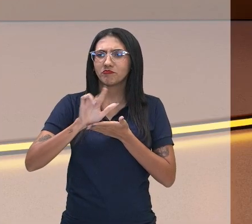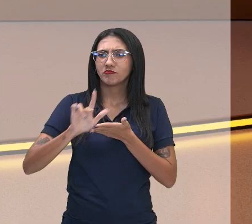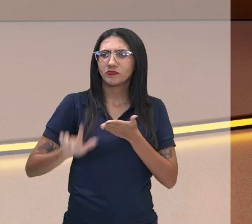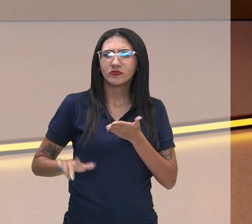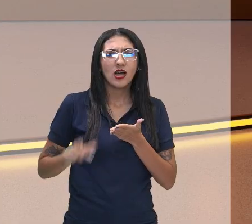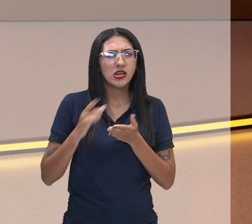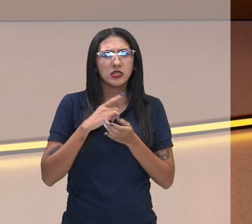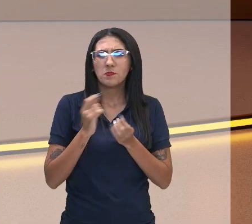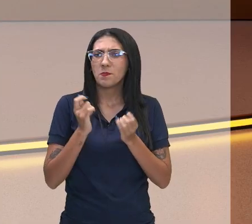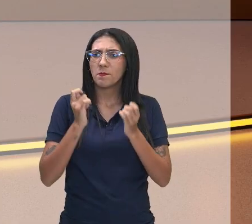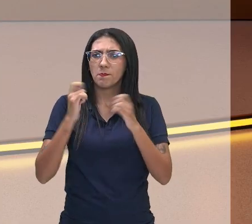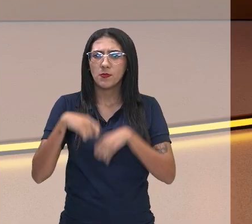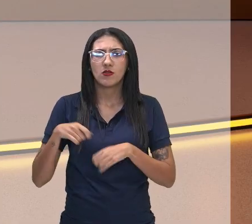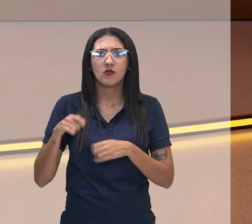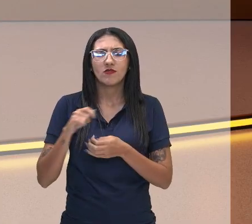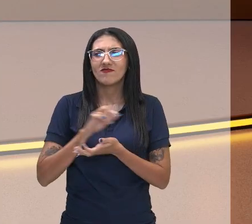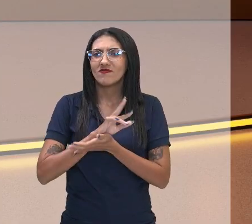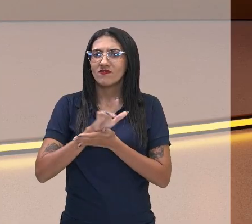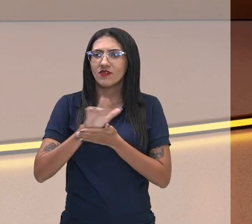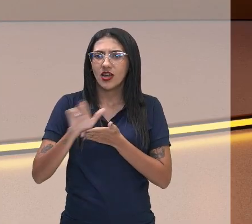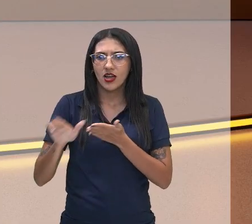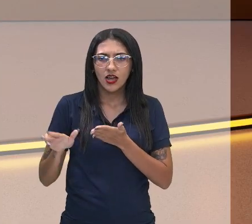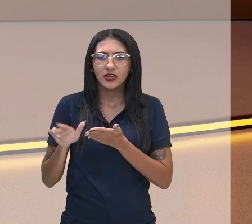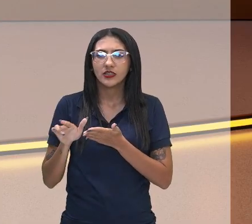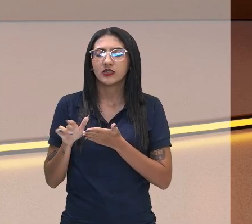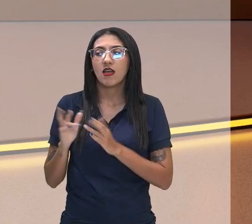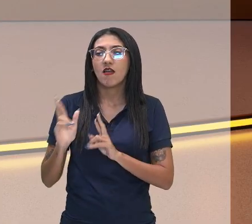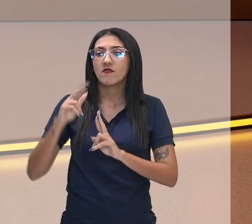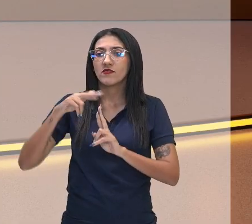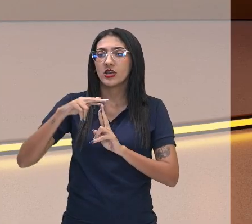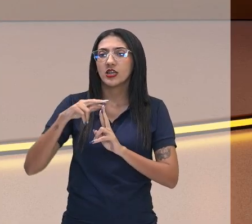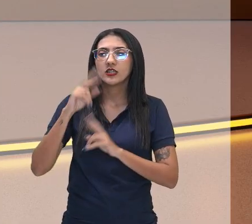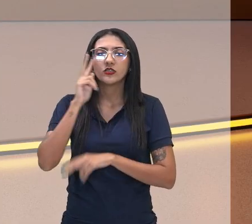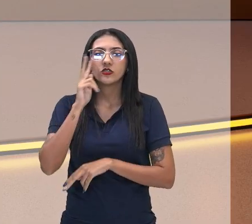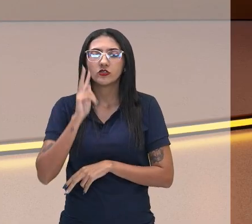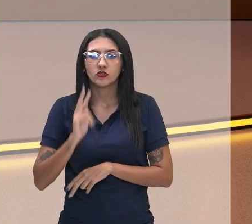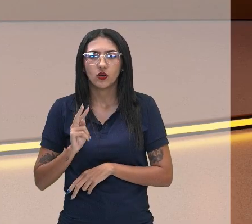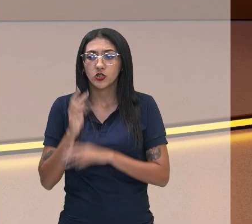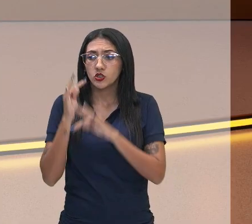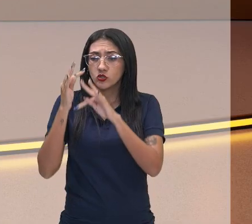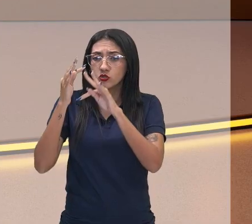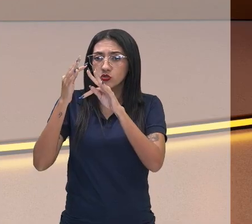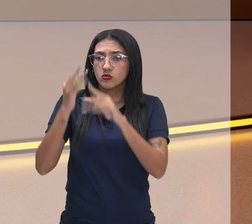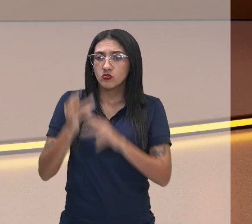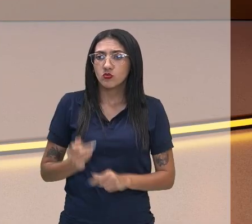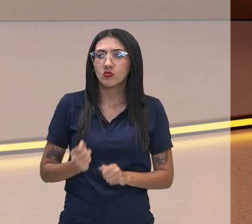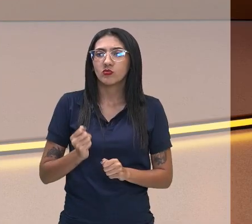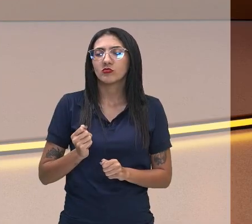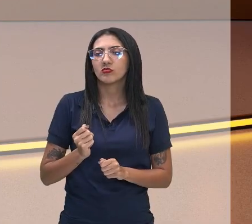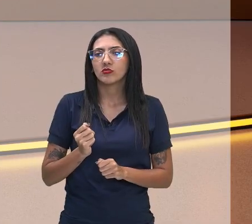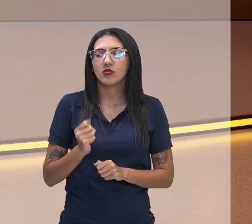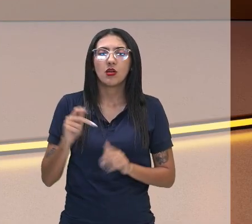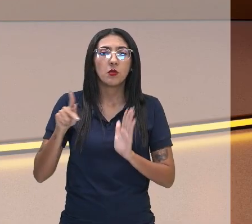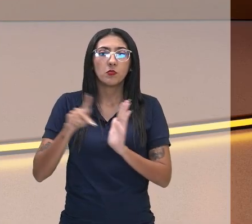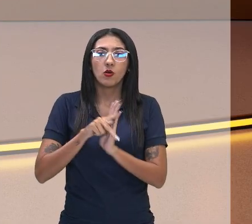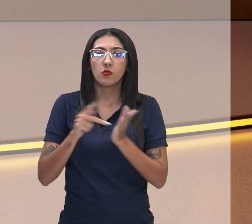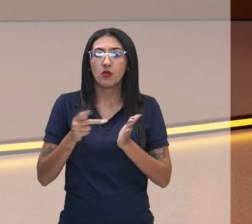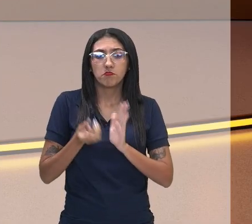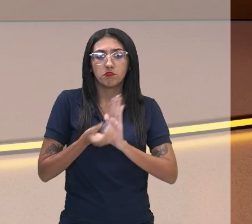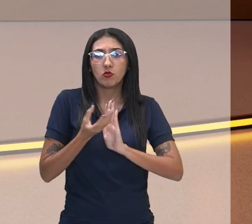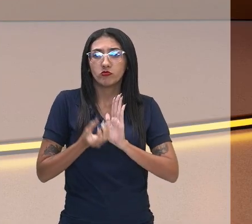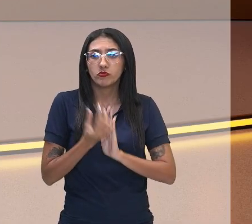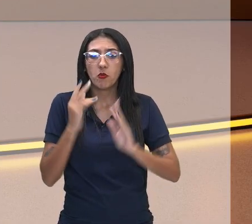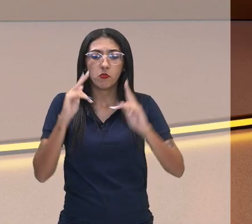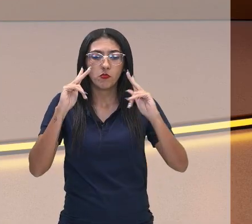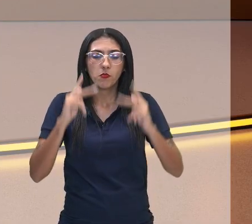o leque das fontes históricas para tudo aquilo que o ser humano produz, que o